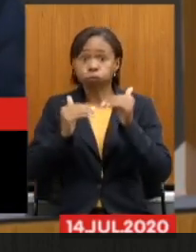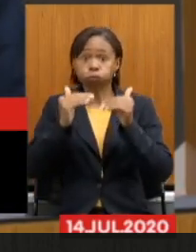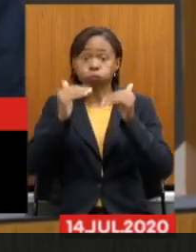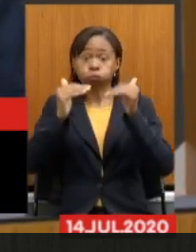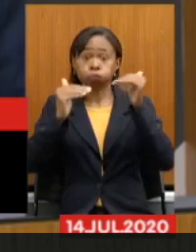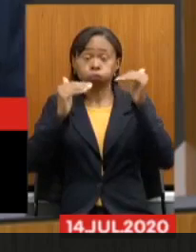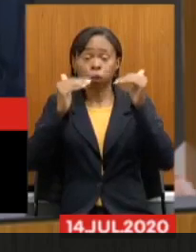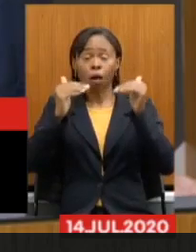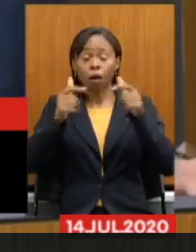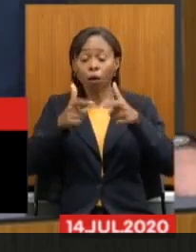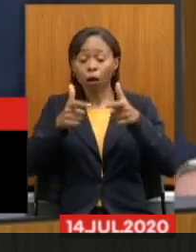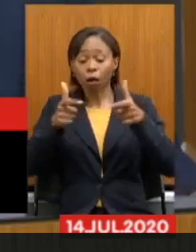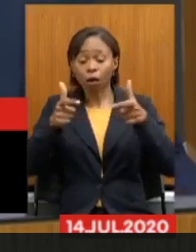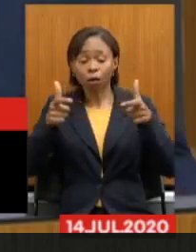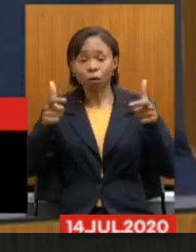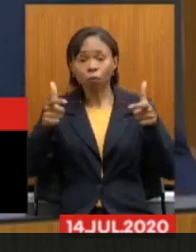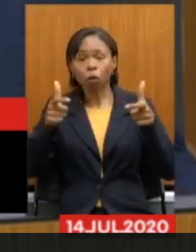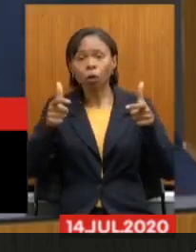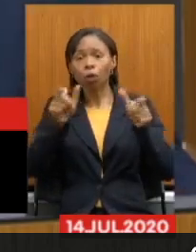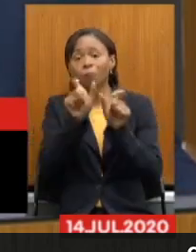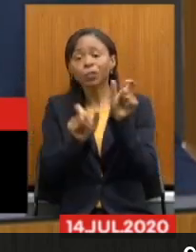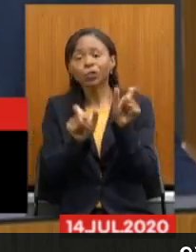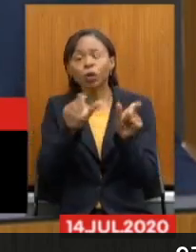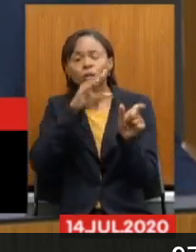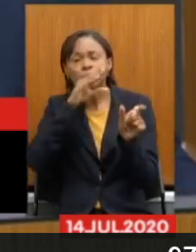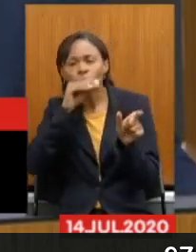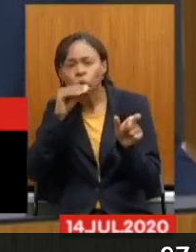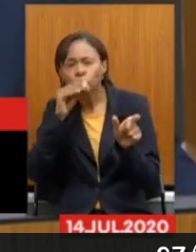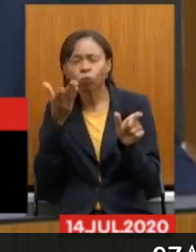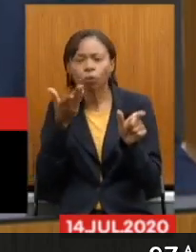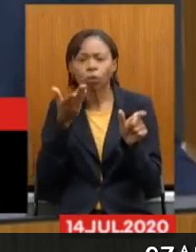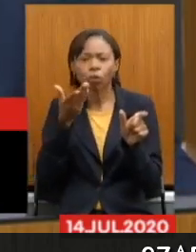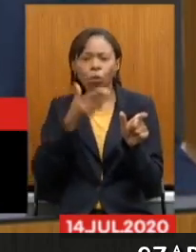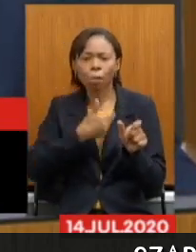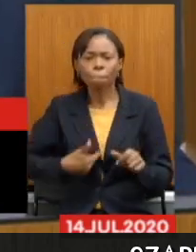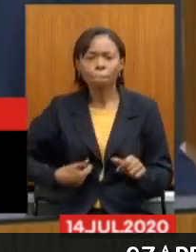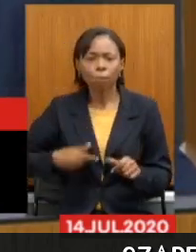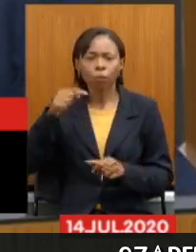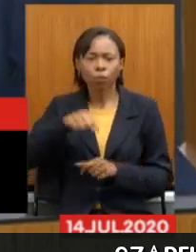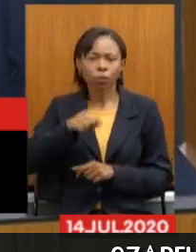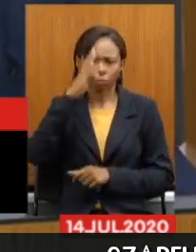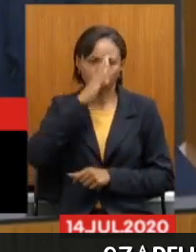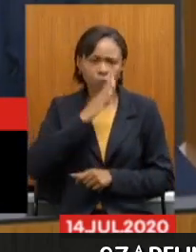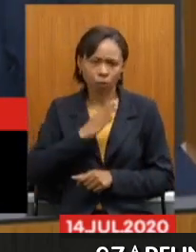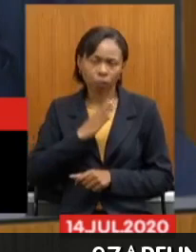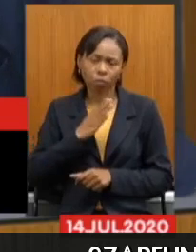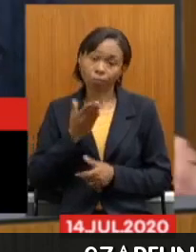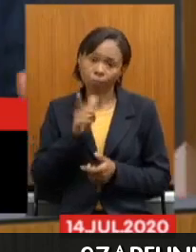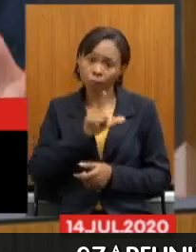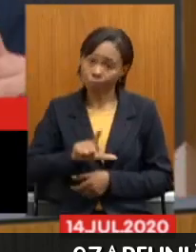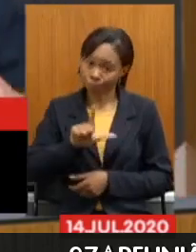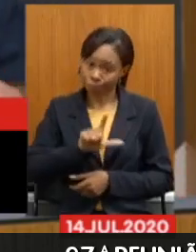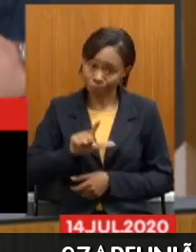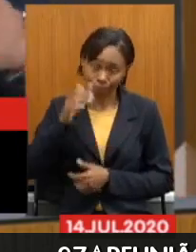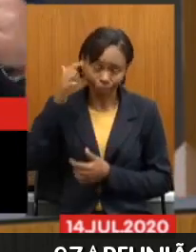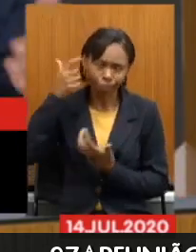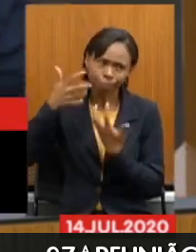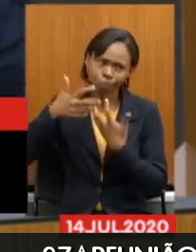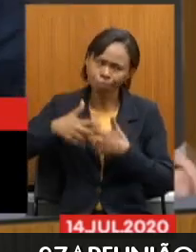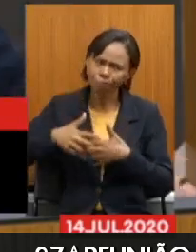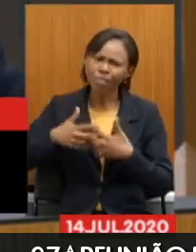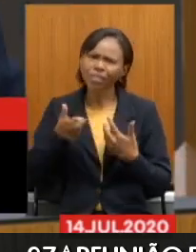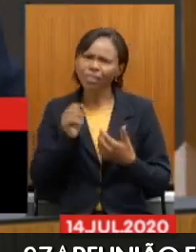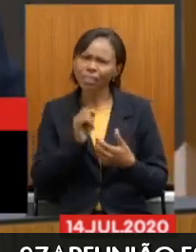número de servidores públicos no Brasil. Isso é por uma questão muito lógica. À medida que cresce